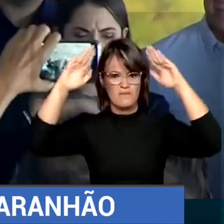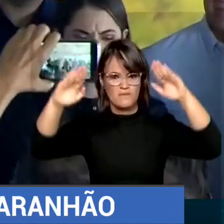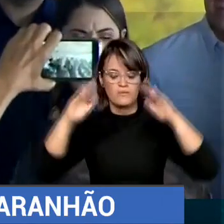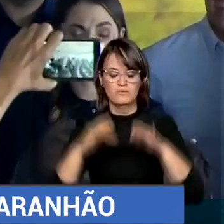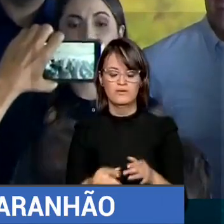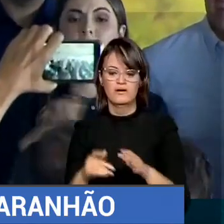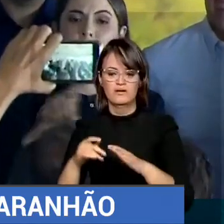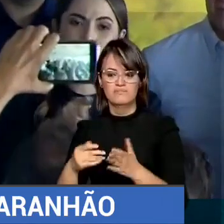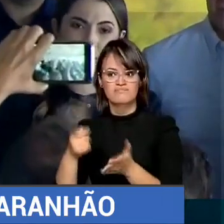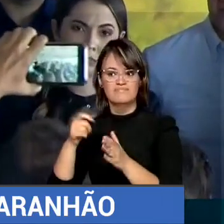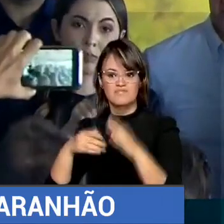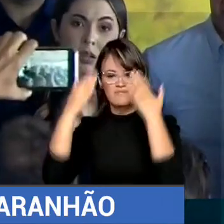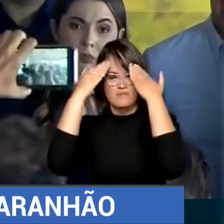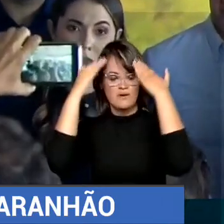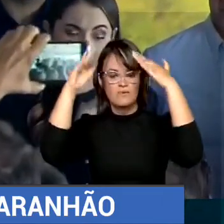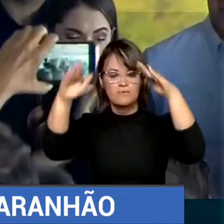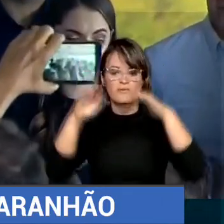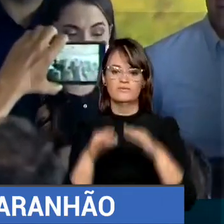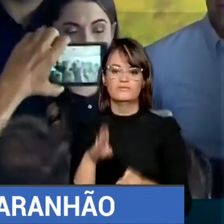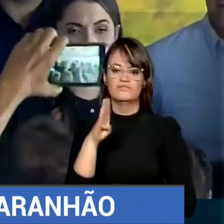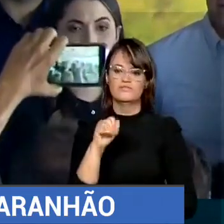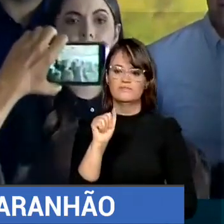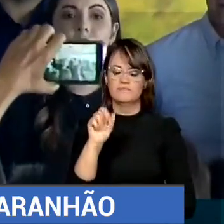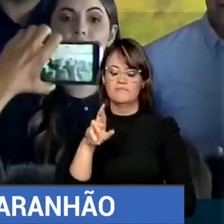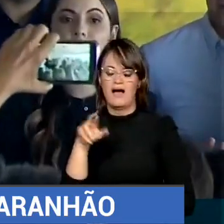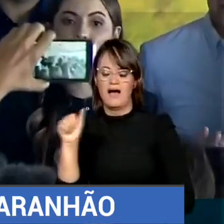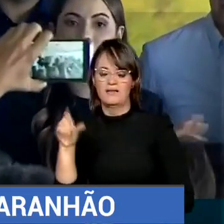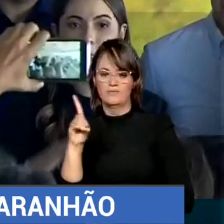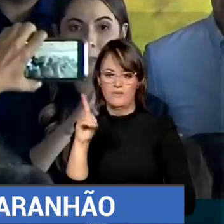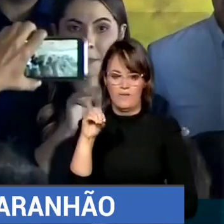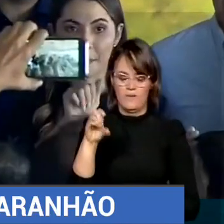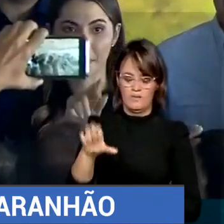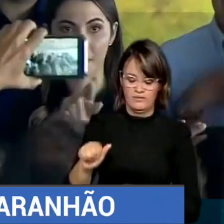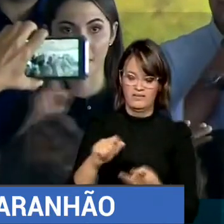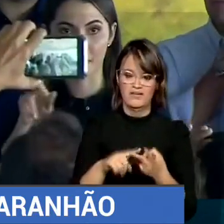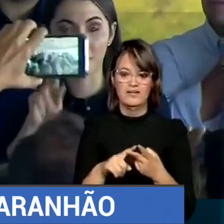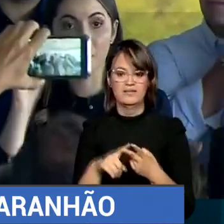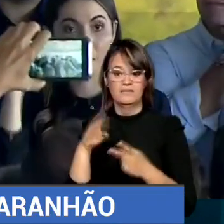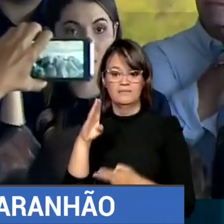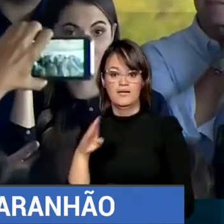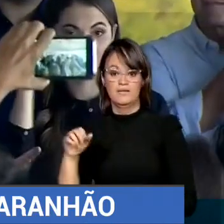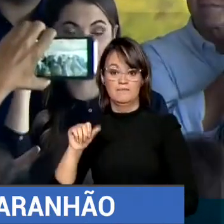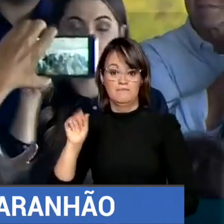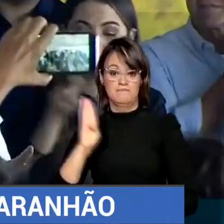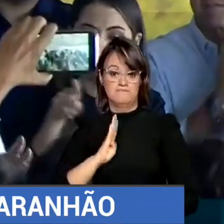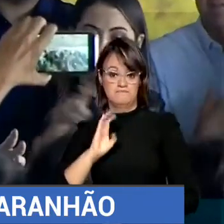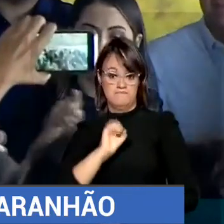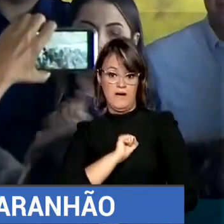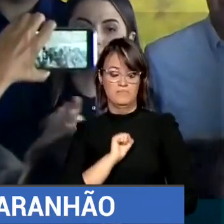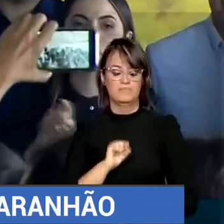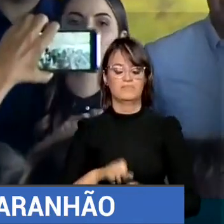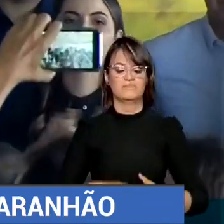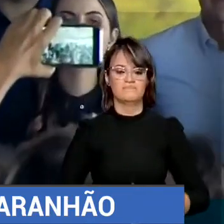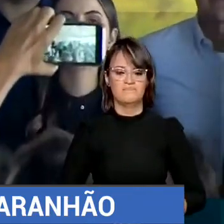vamos investir no aeroporto de Barra do Corda, no aeroporto de Balsas. Balsas vai ganhar um aeroporto novo.